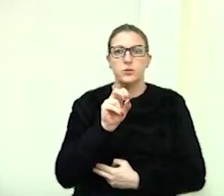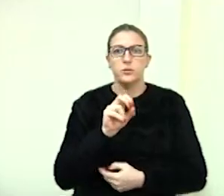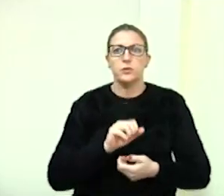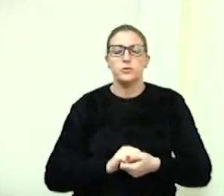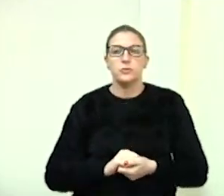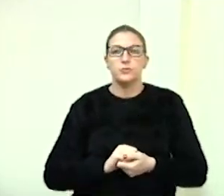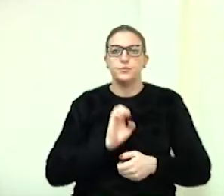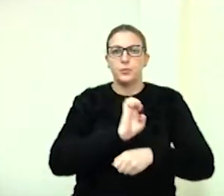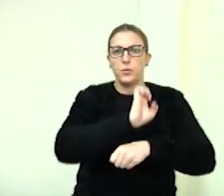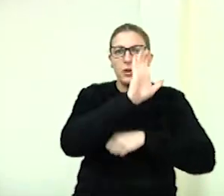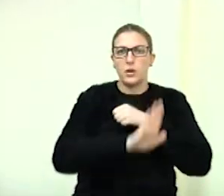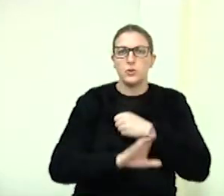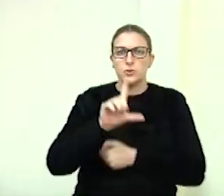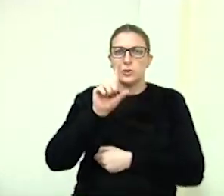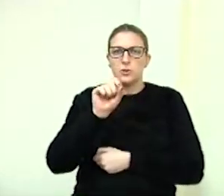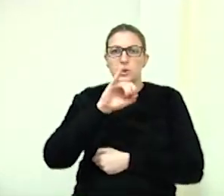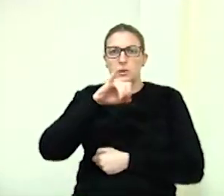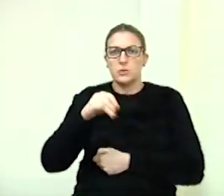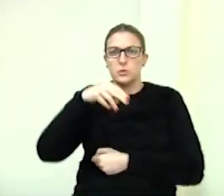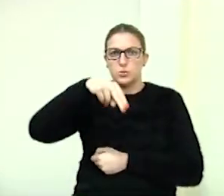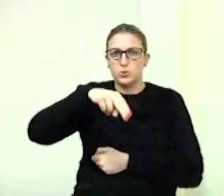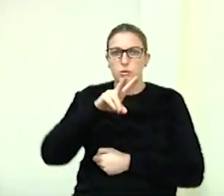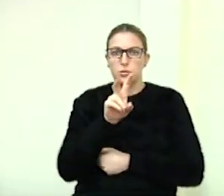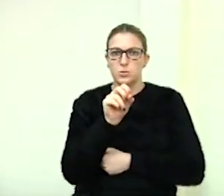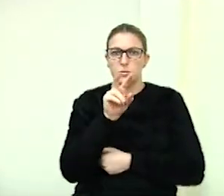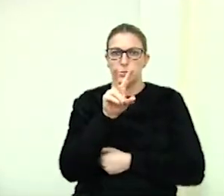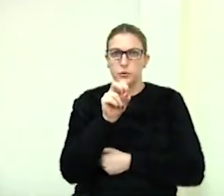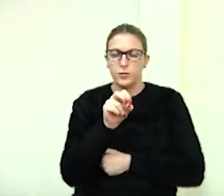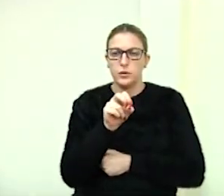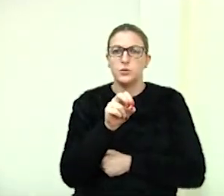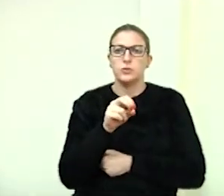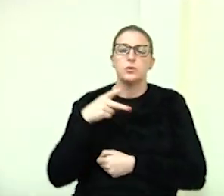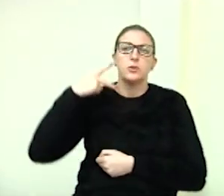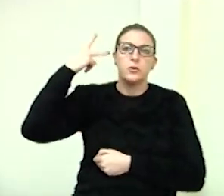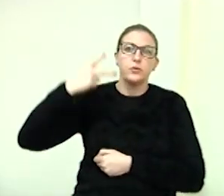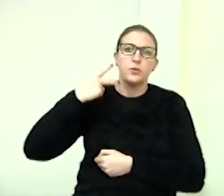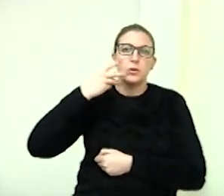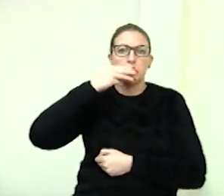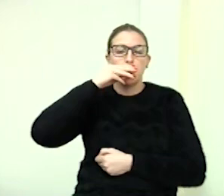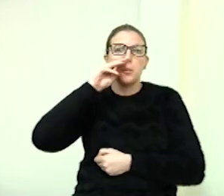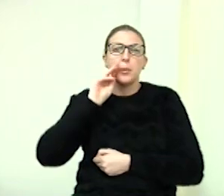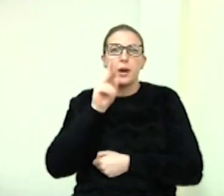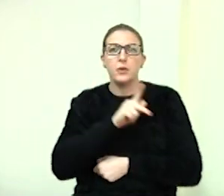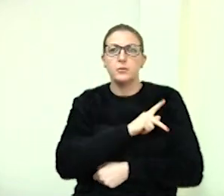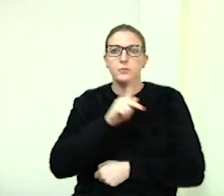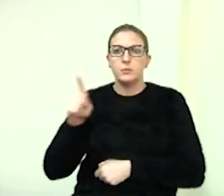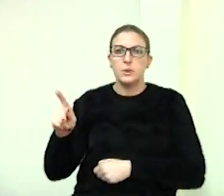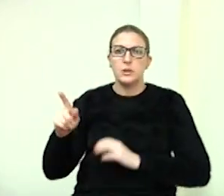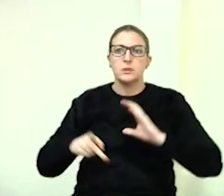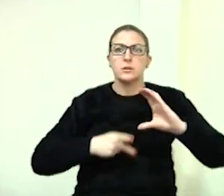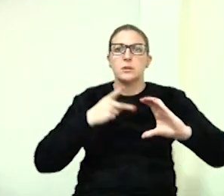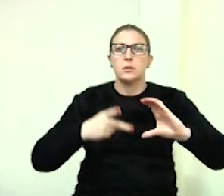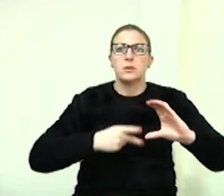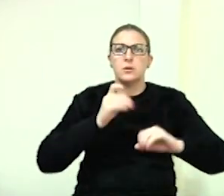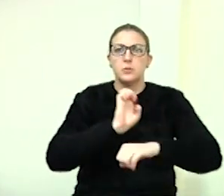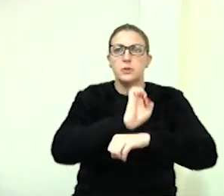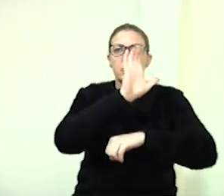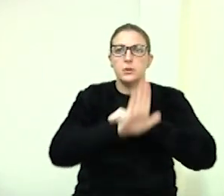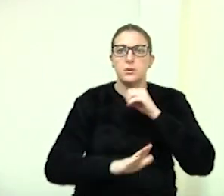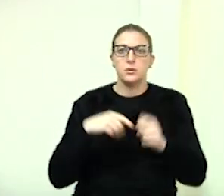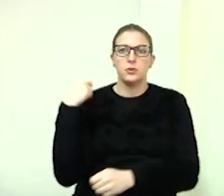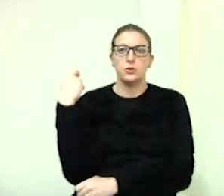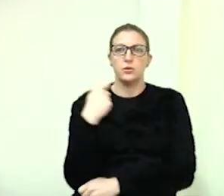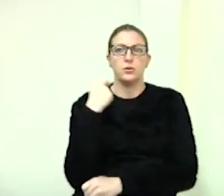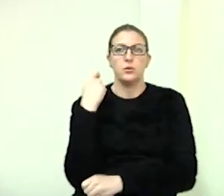Erechim, 10 de junho de 2020. Excelentíssimo senhor vereador Mário Rogério Rossi, presidente do Poder Legislativo de Erechim RS.